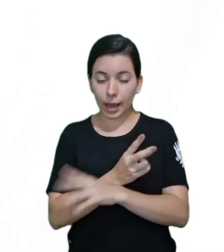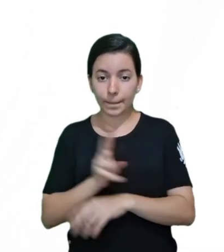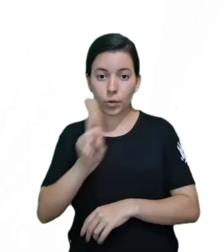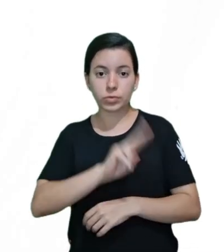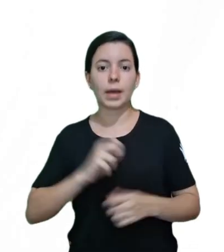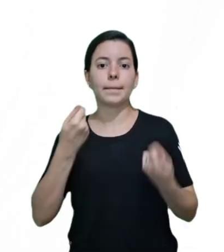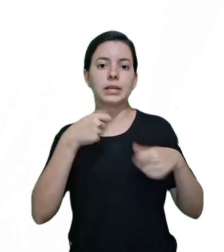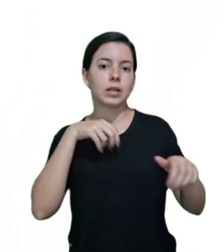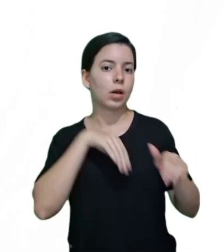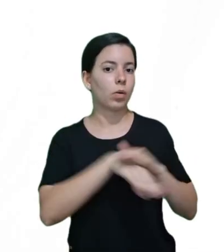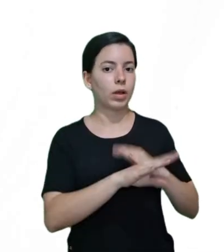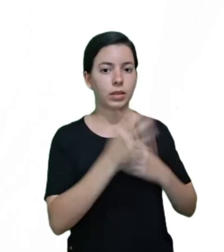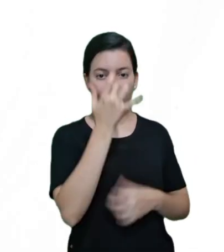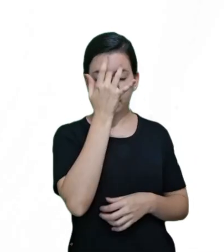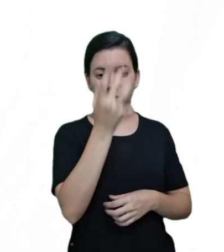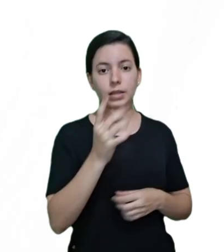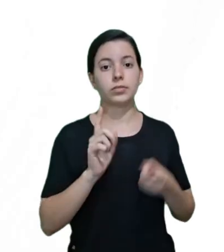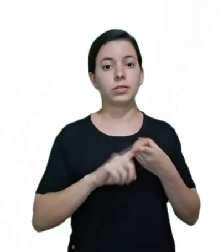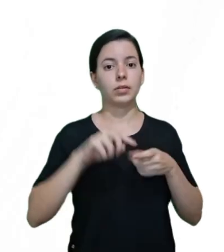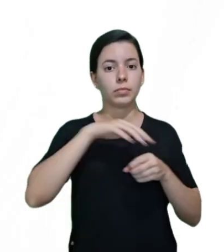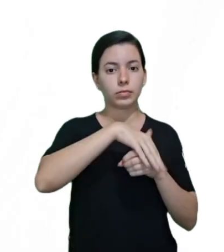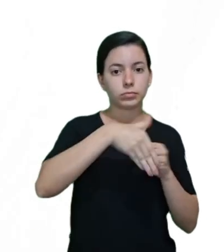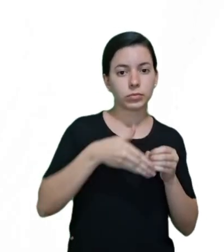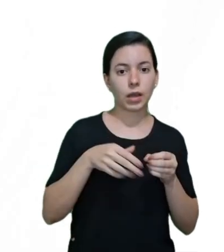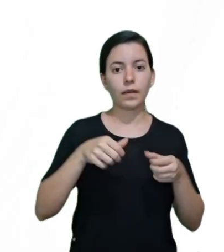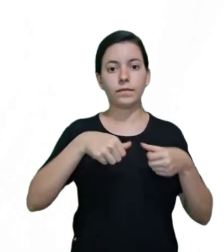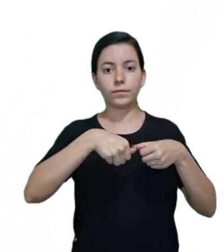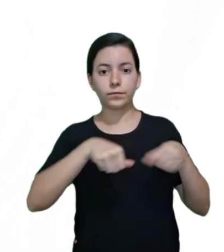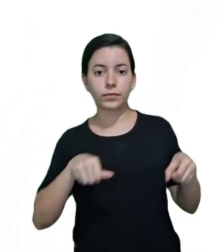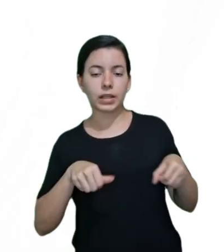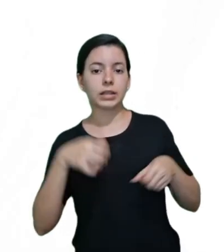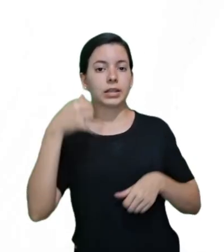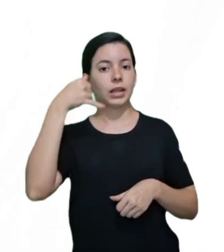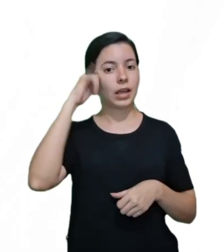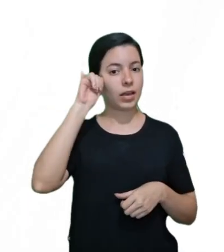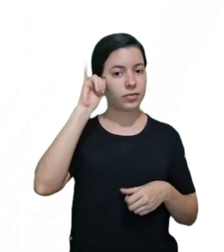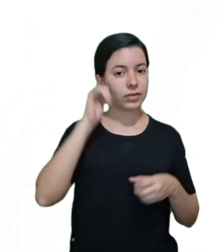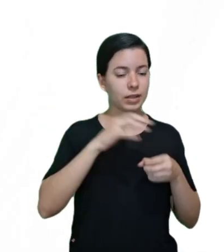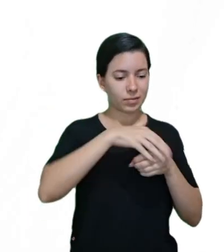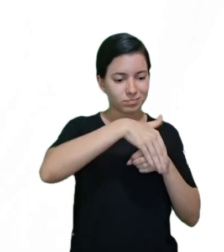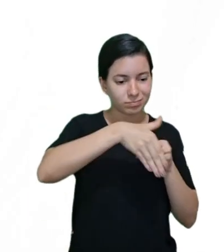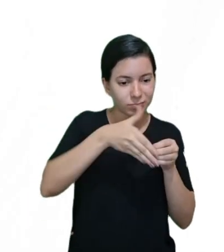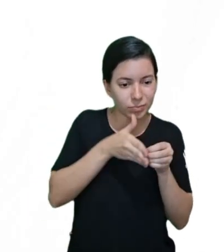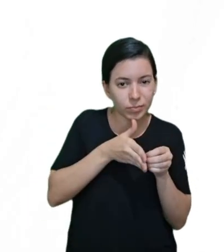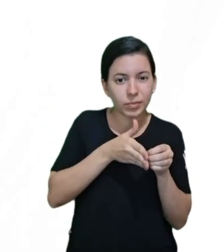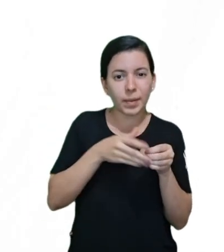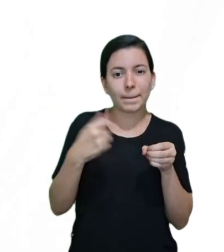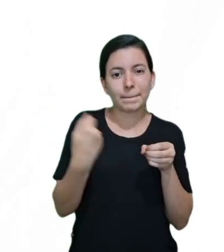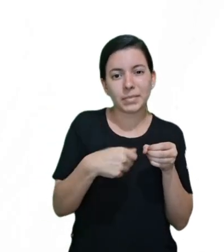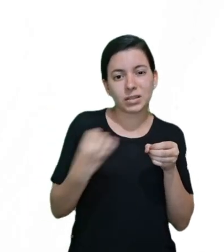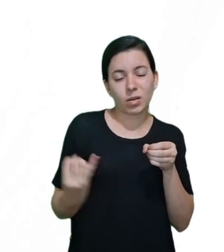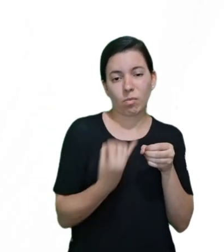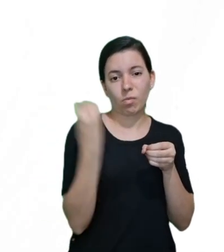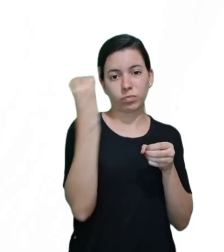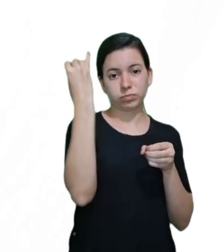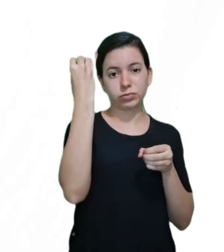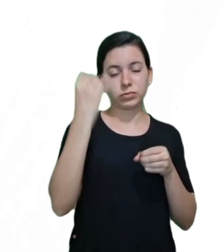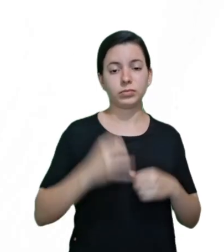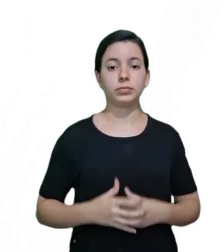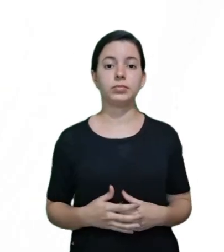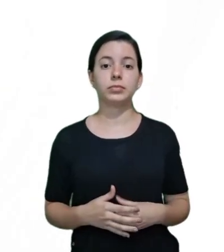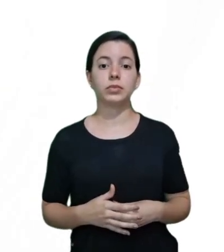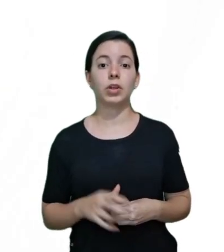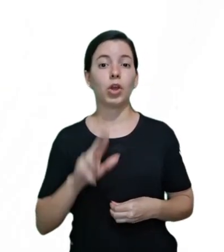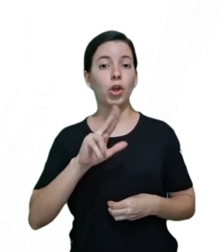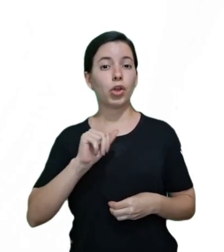o uso. E vede as placas com plástico filme, fita adesiva para evitar a entrada de micro-organismos e contaminantes presentes